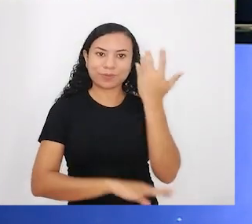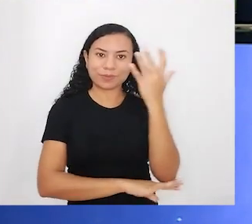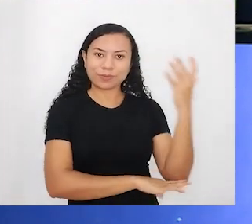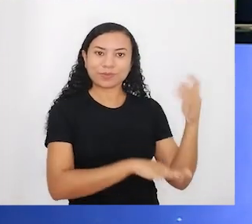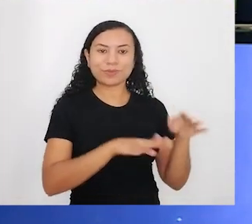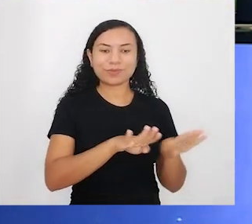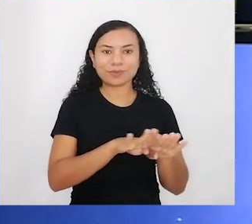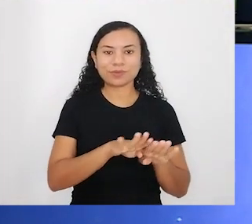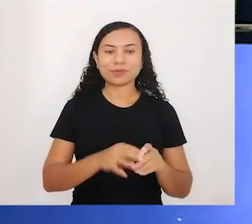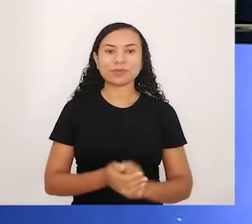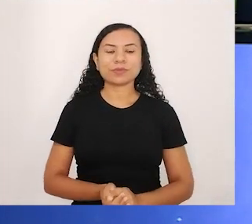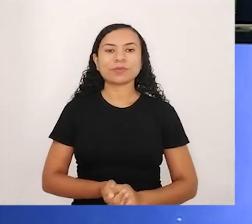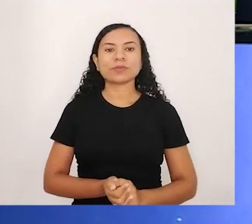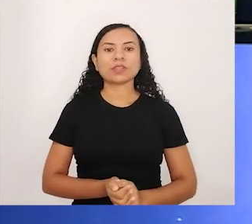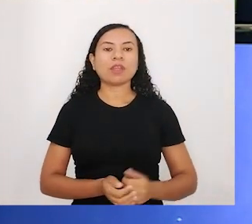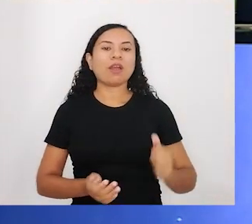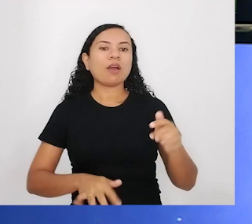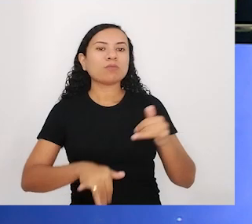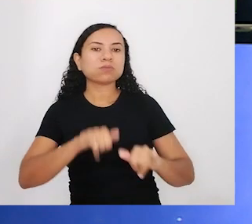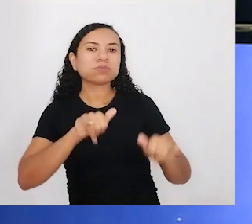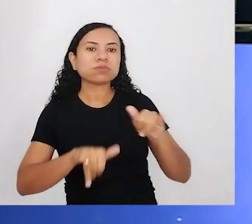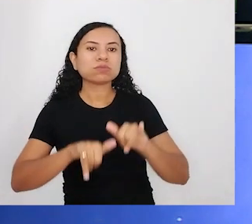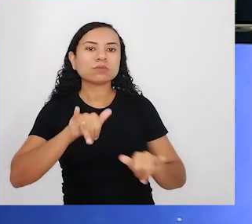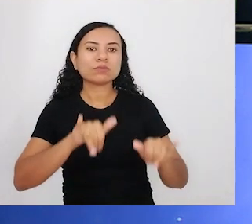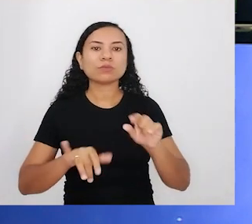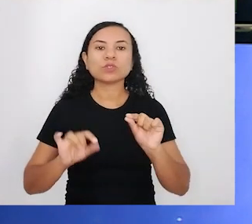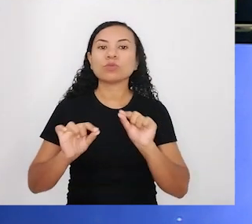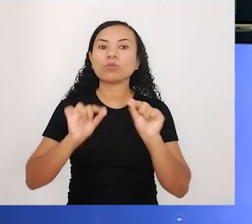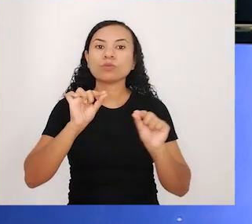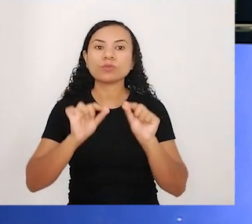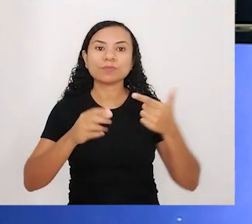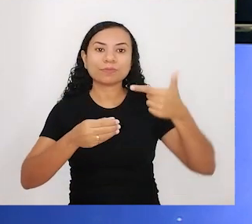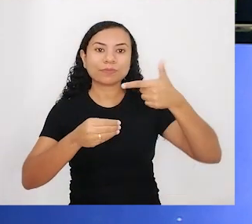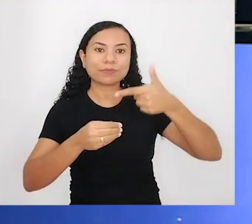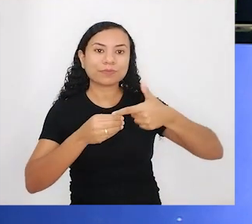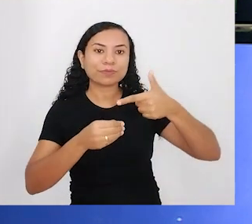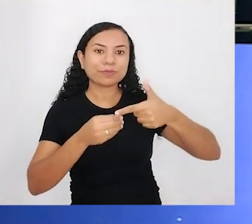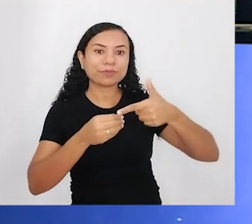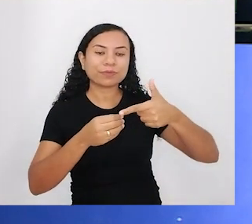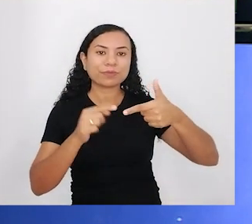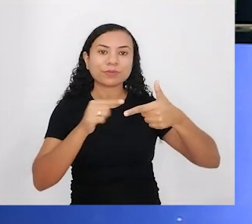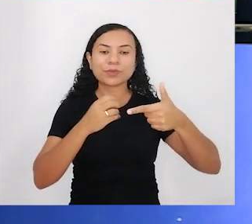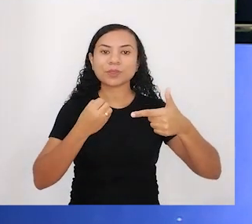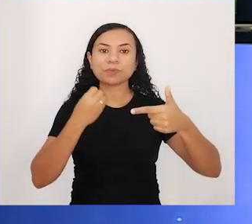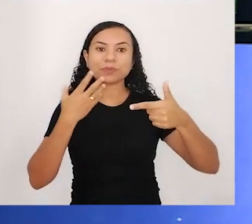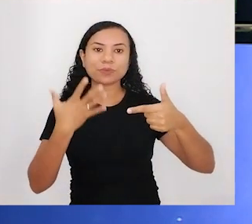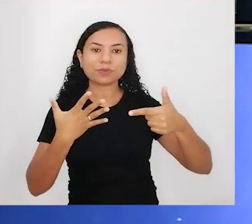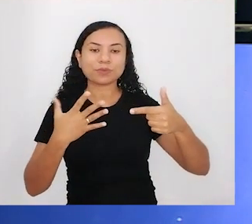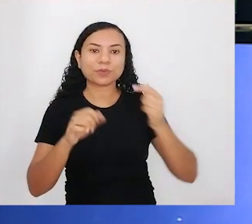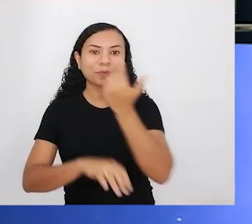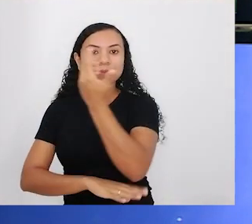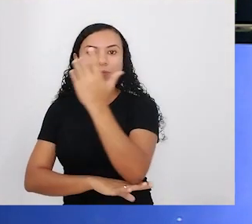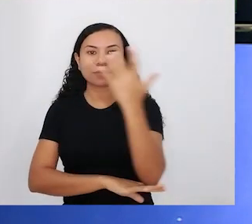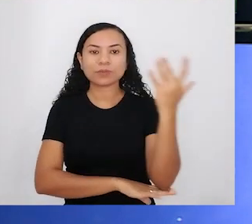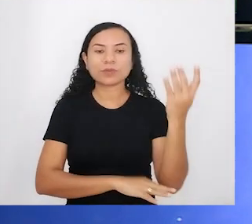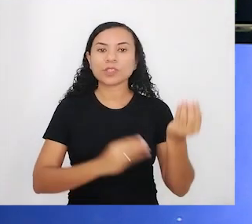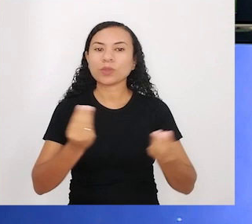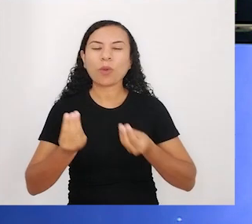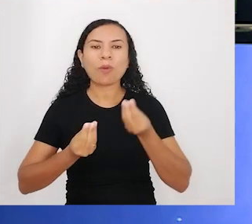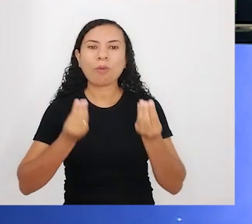Produção de biocombustíveis. O grande desafio. Como deixar a dependência de combustíveis fósseis cada vez